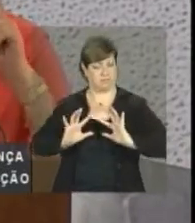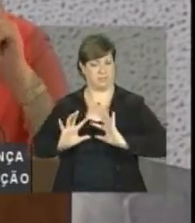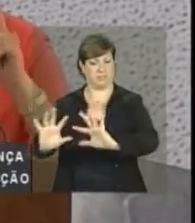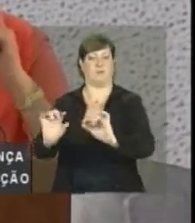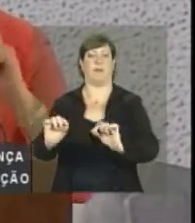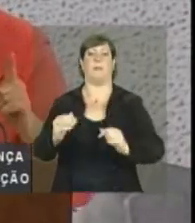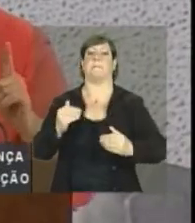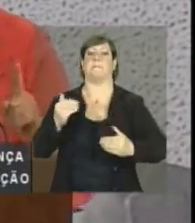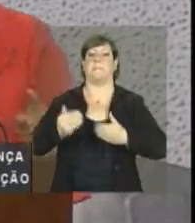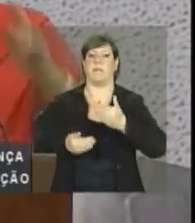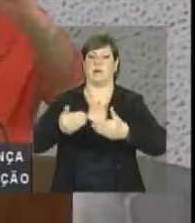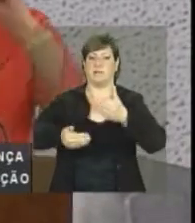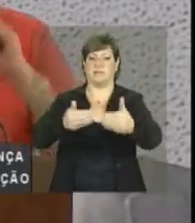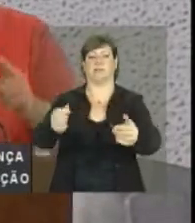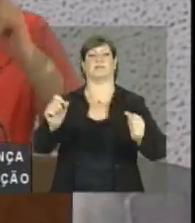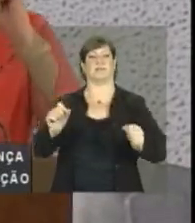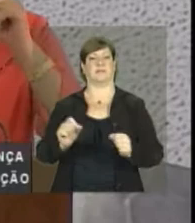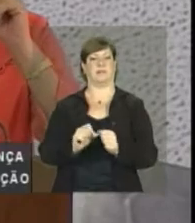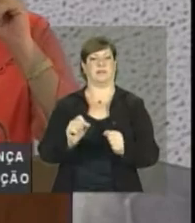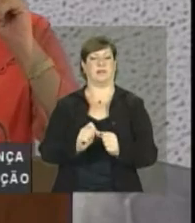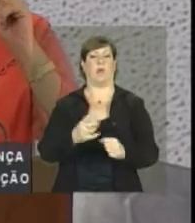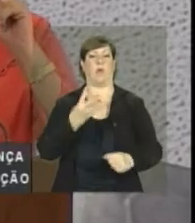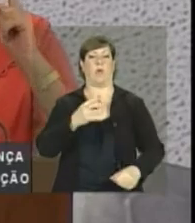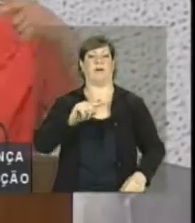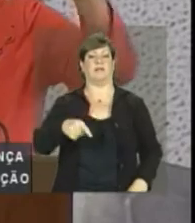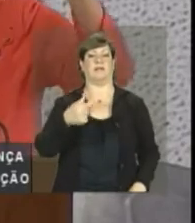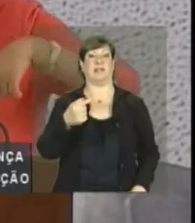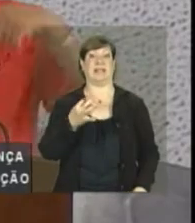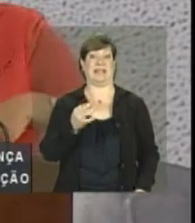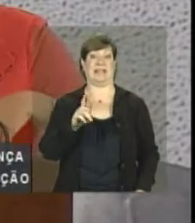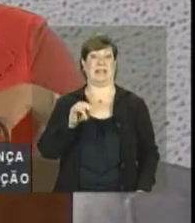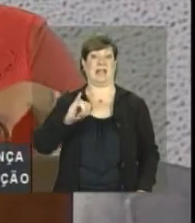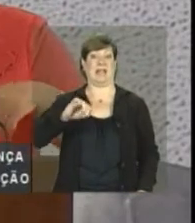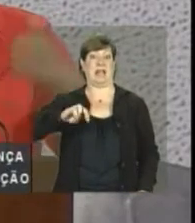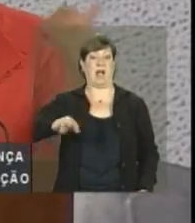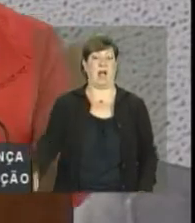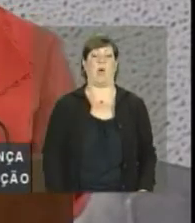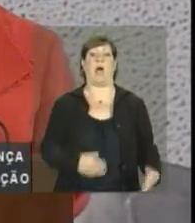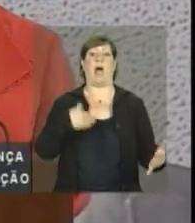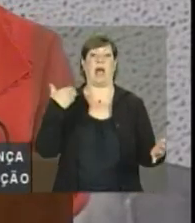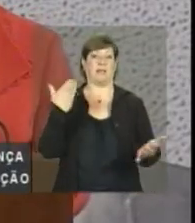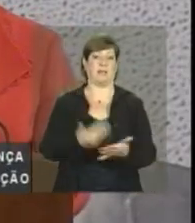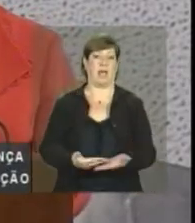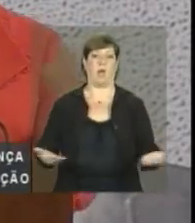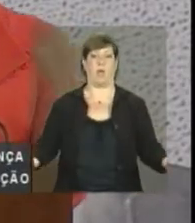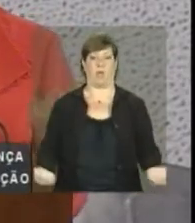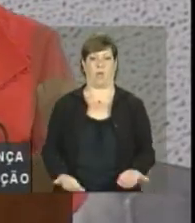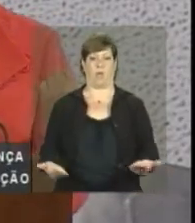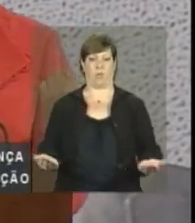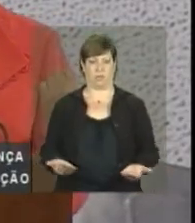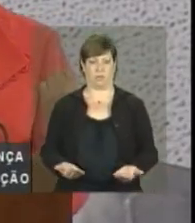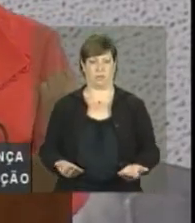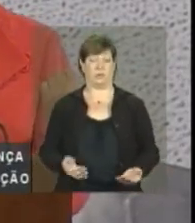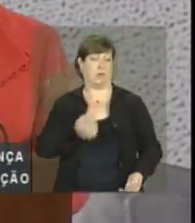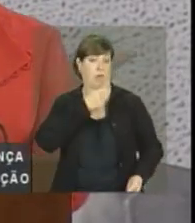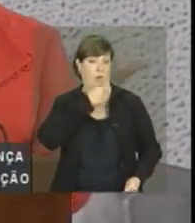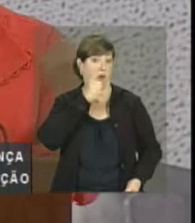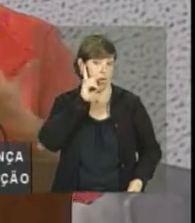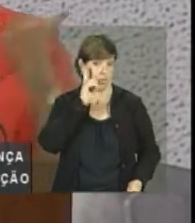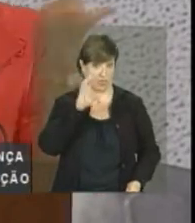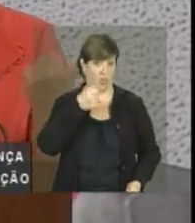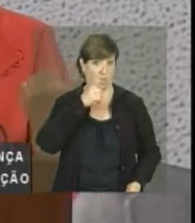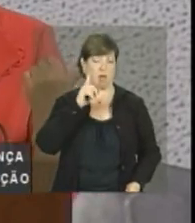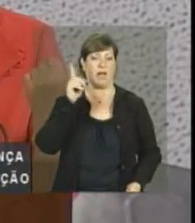serem desencadeados por 4,7 trilhões até hoje. Ontem, só ontem,